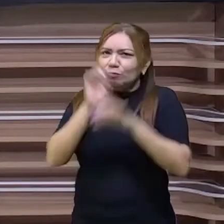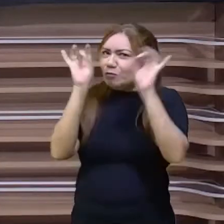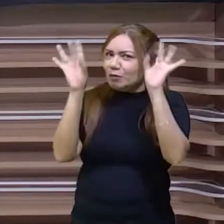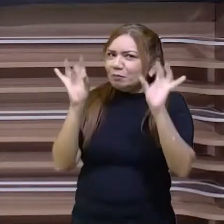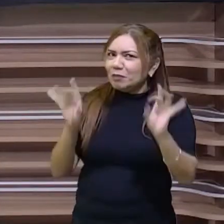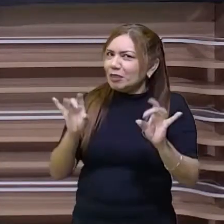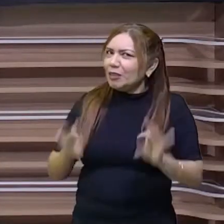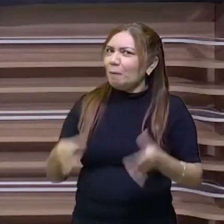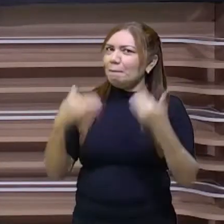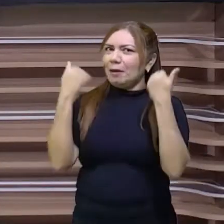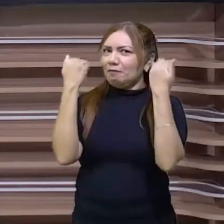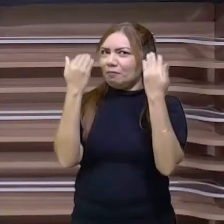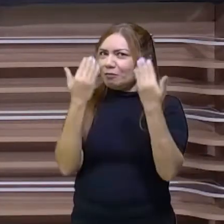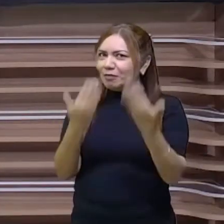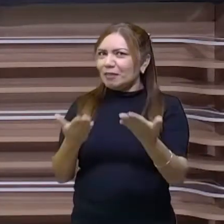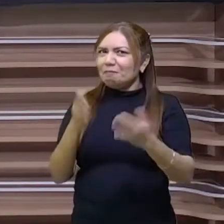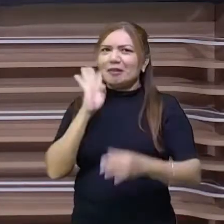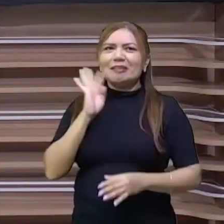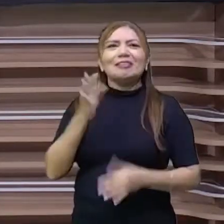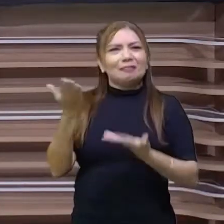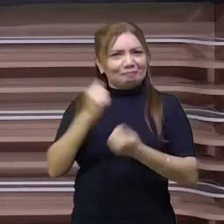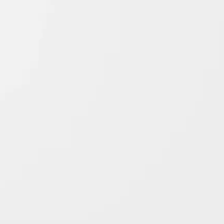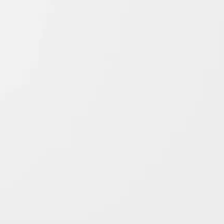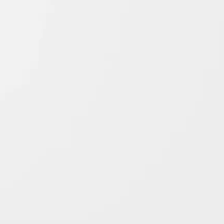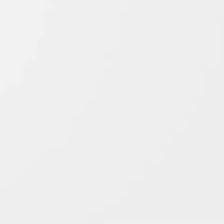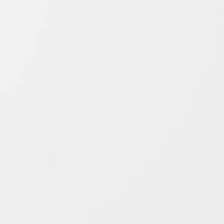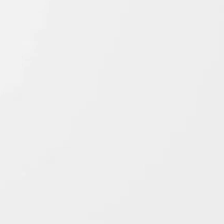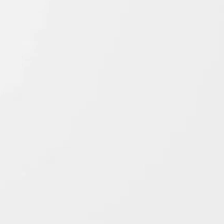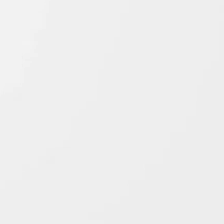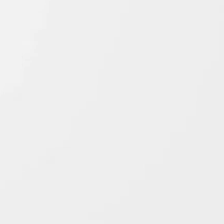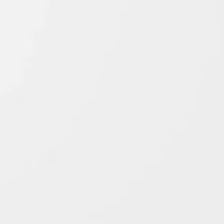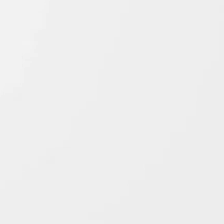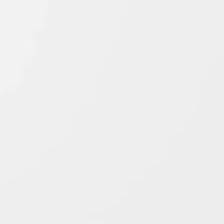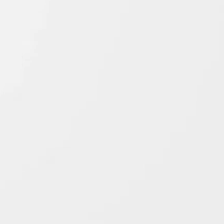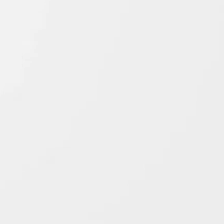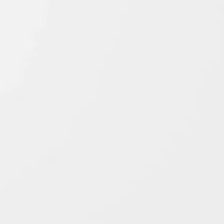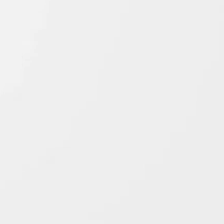especial feita para você beleza vamo lá então